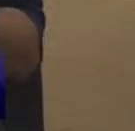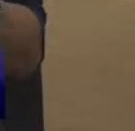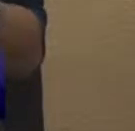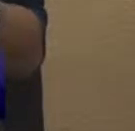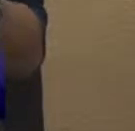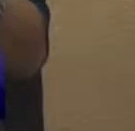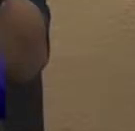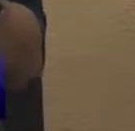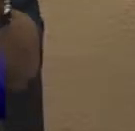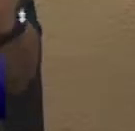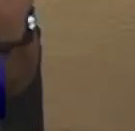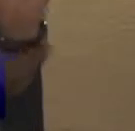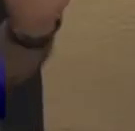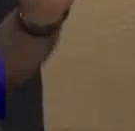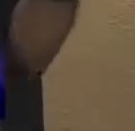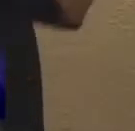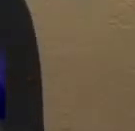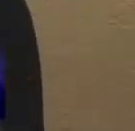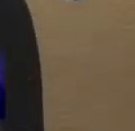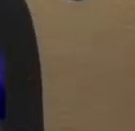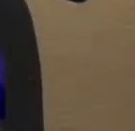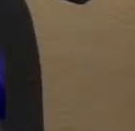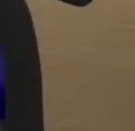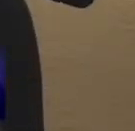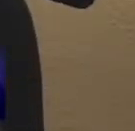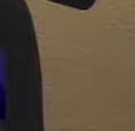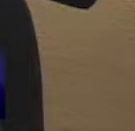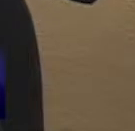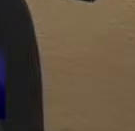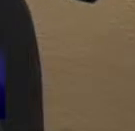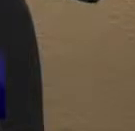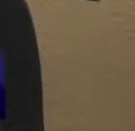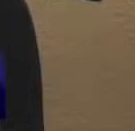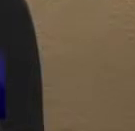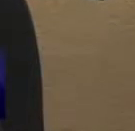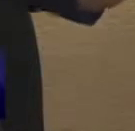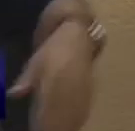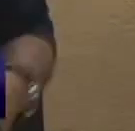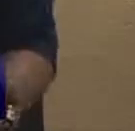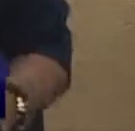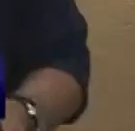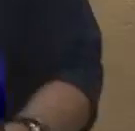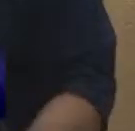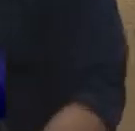né, ter cometido... Ô, vereador Luizinho, eu estou desconfiando de você.